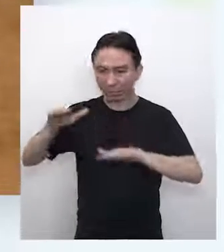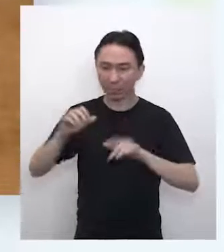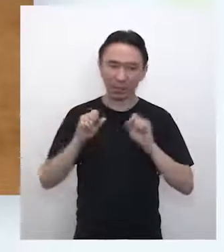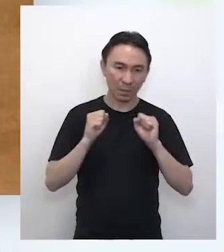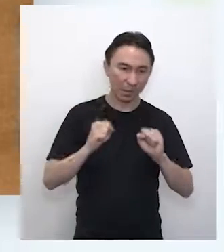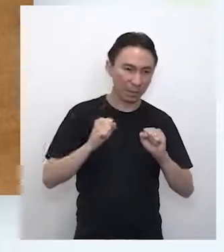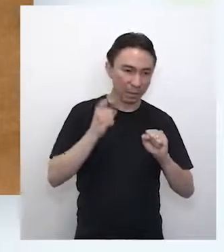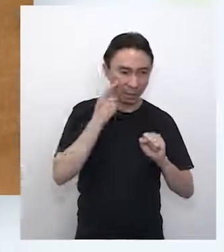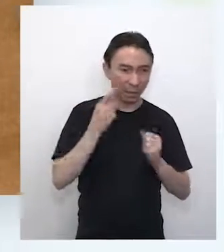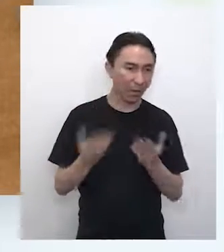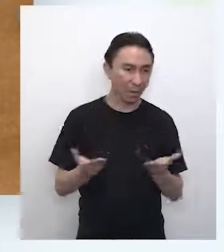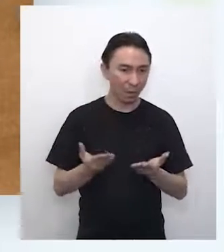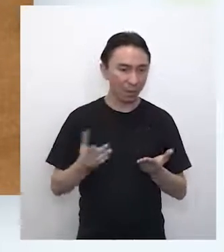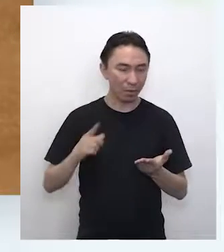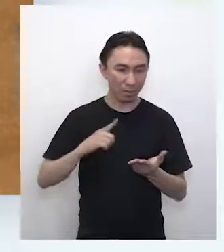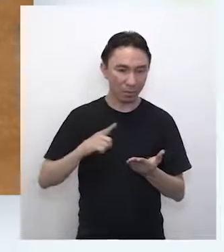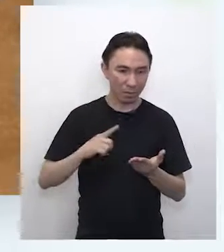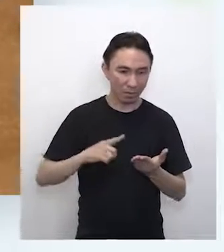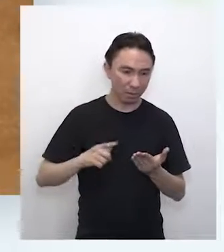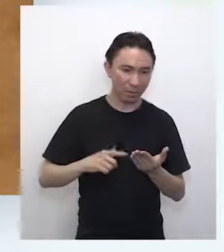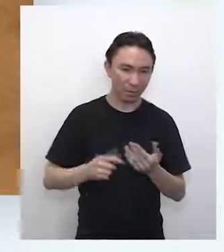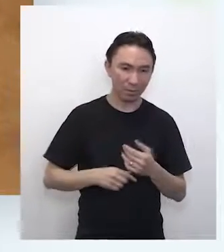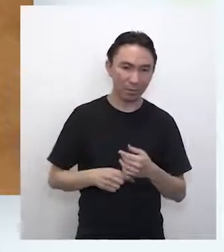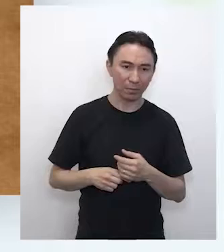já está com 1 volt,